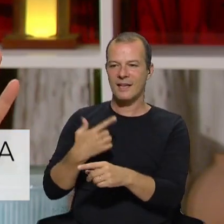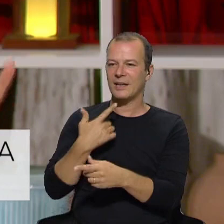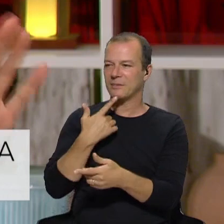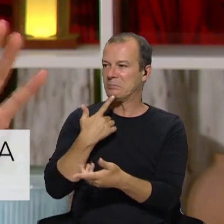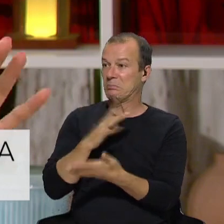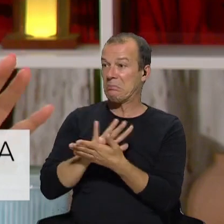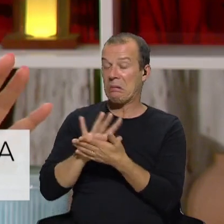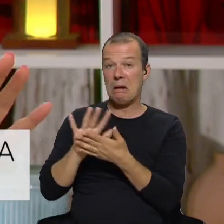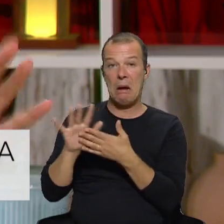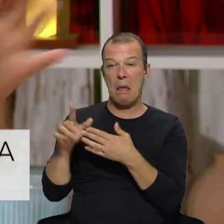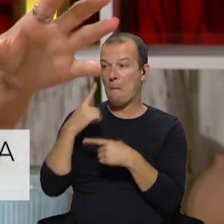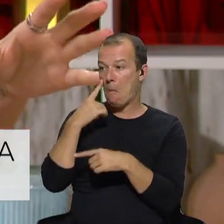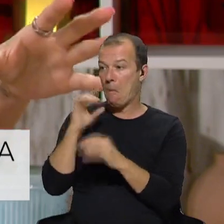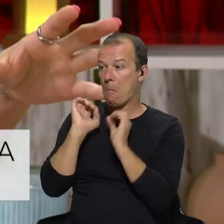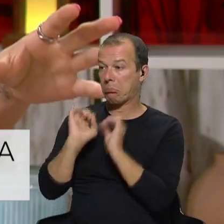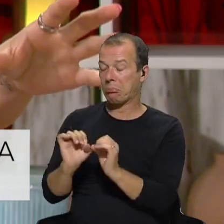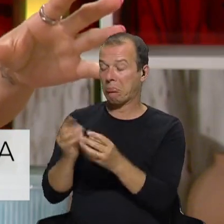nada. O que é uma coisa muito importante, não é?